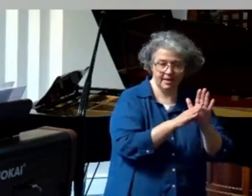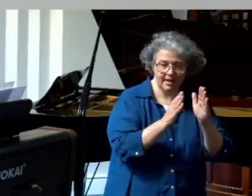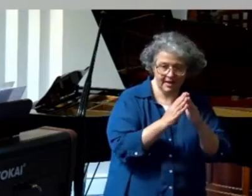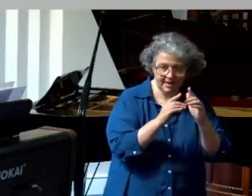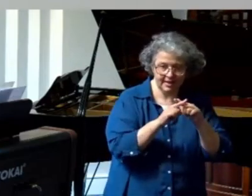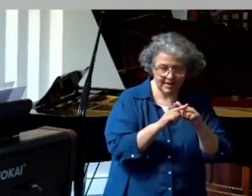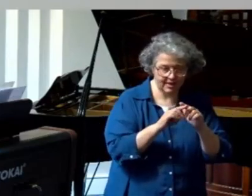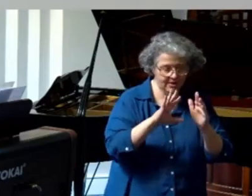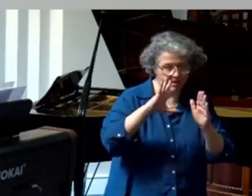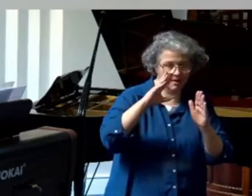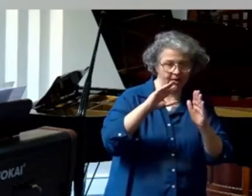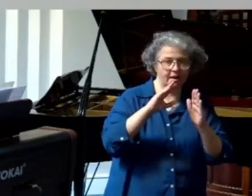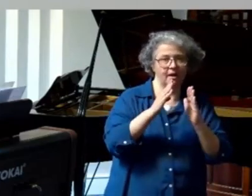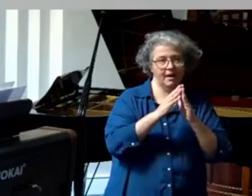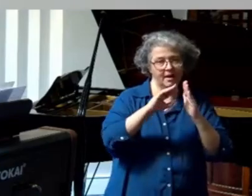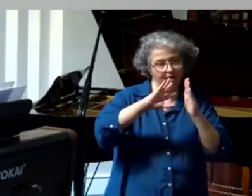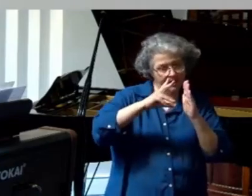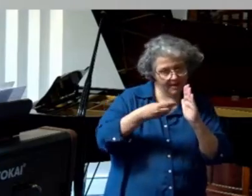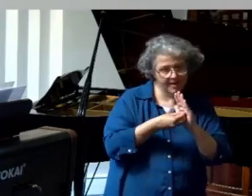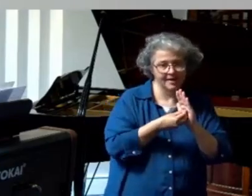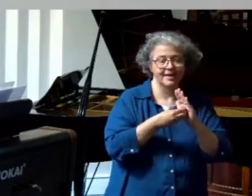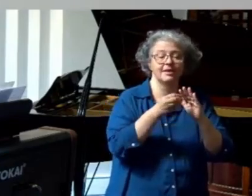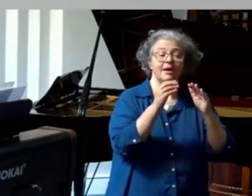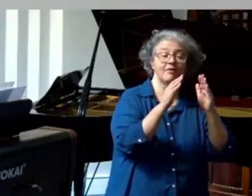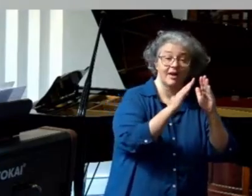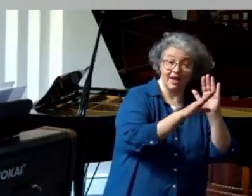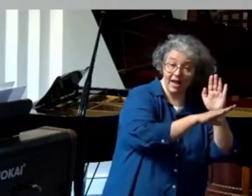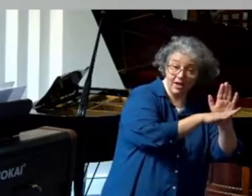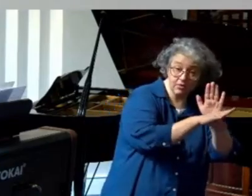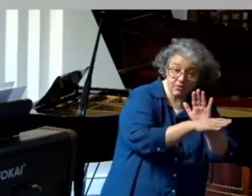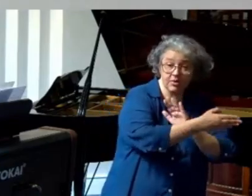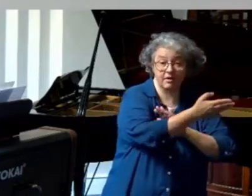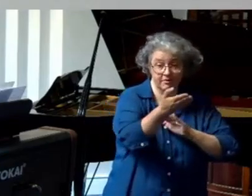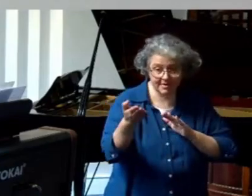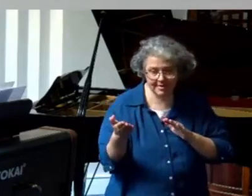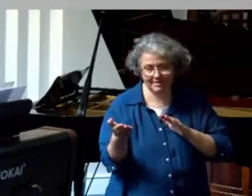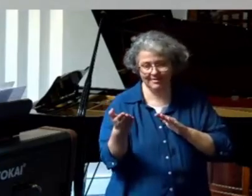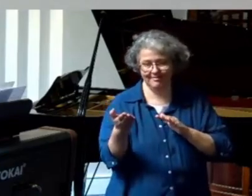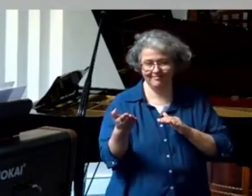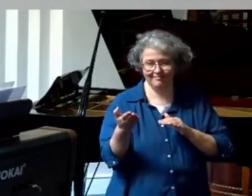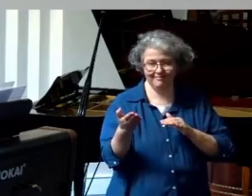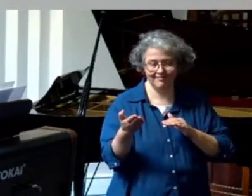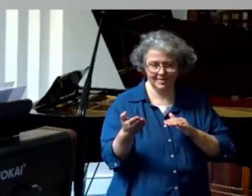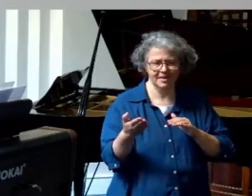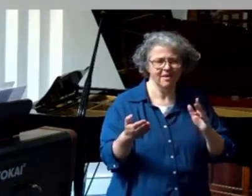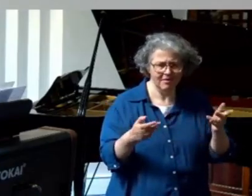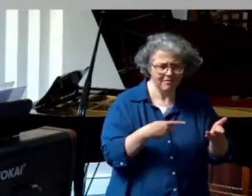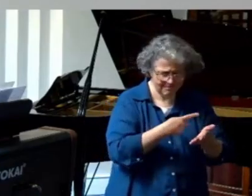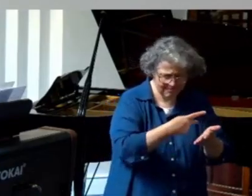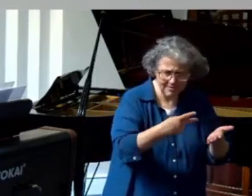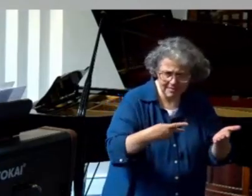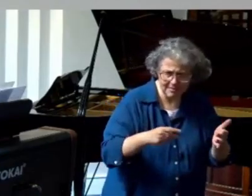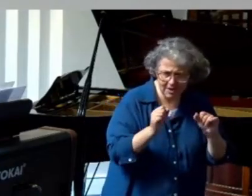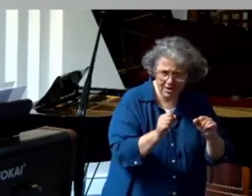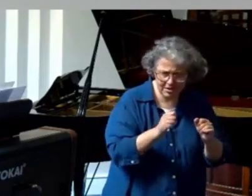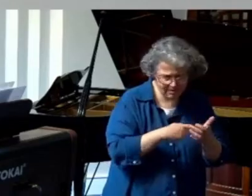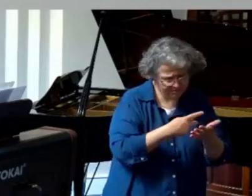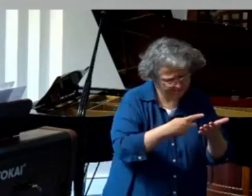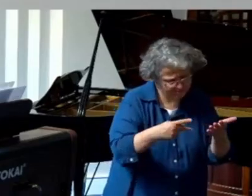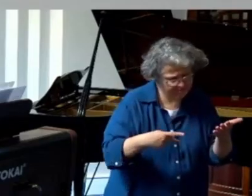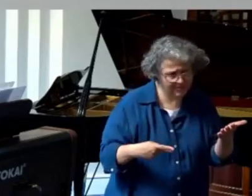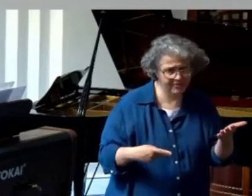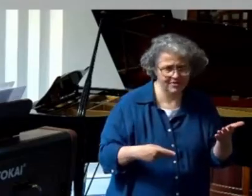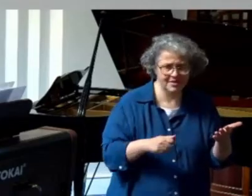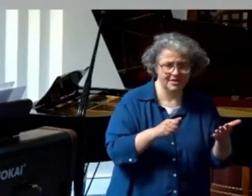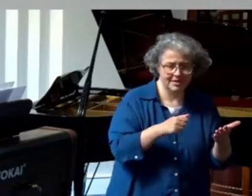quem olha firmemente para o autor e consumador da fé, Jesus Cristo. Ok? Dá para fazer aí o desenho? Você bebê, você